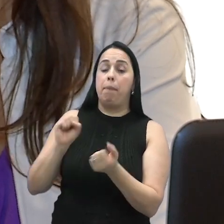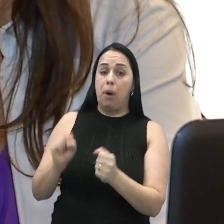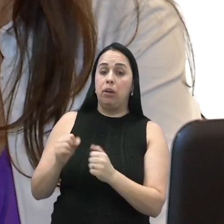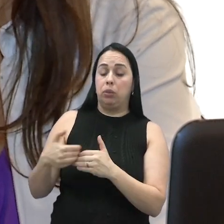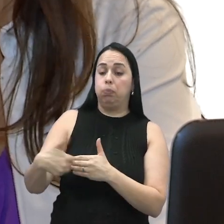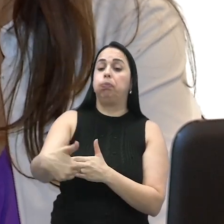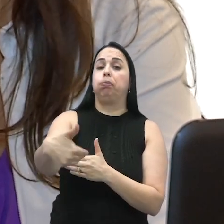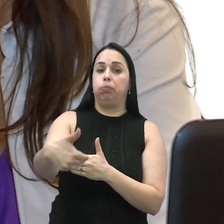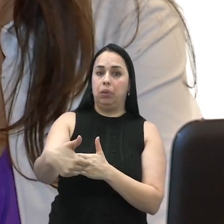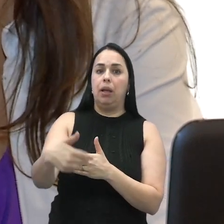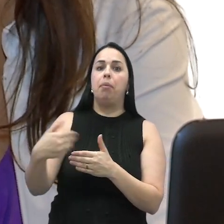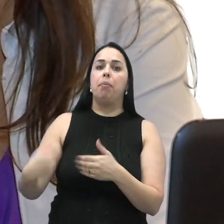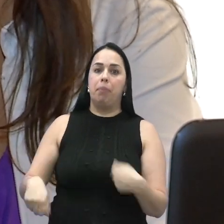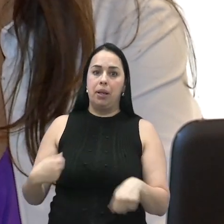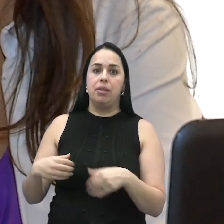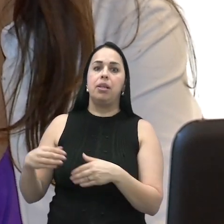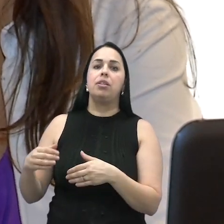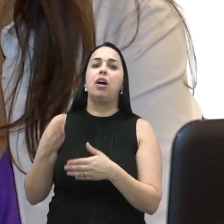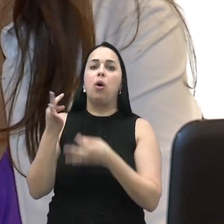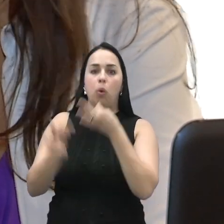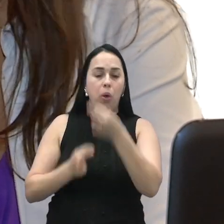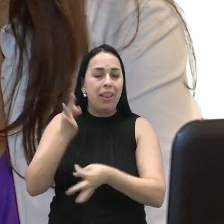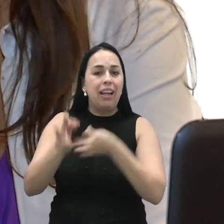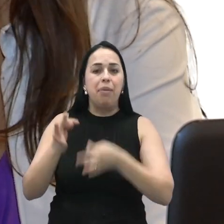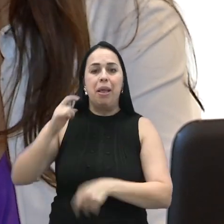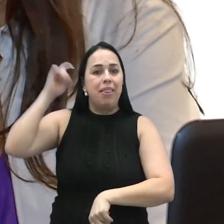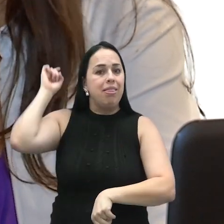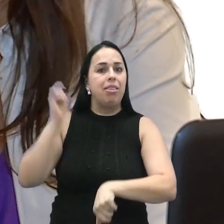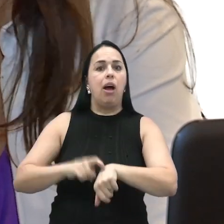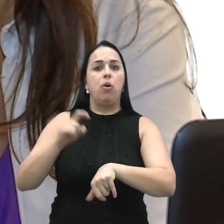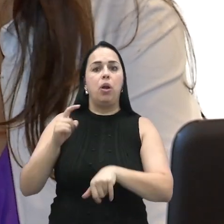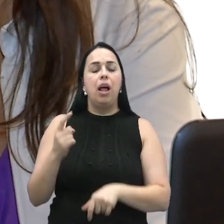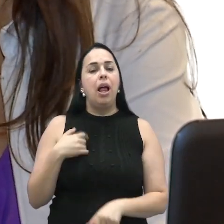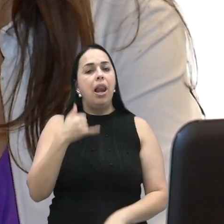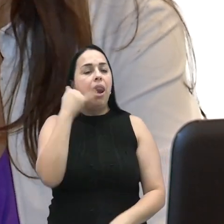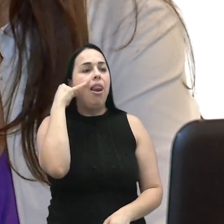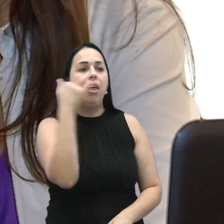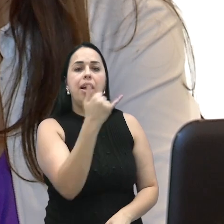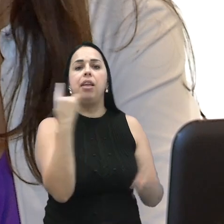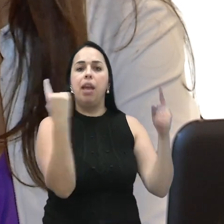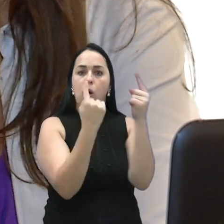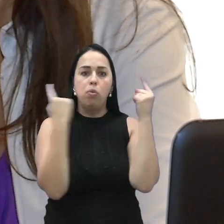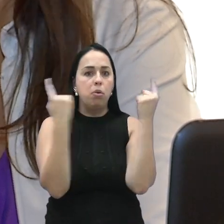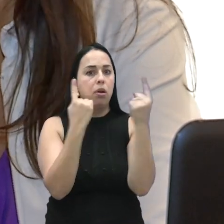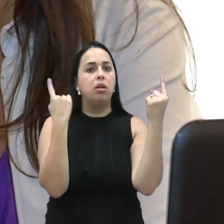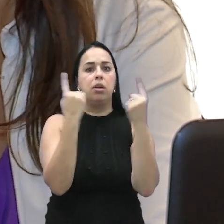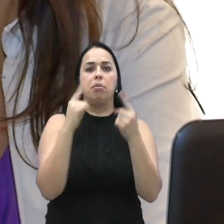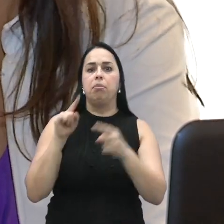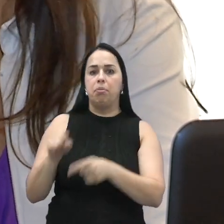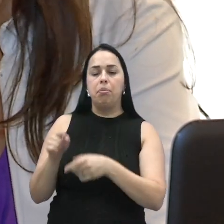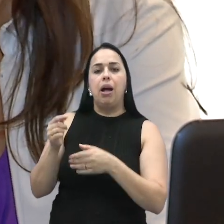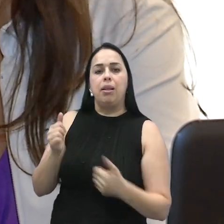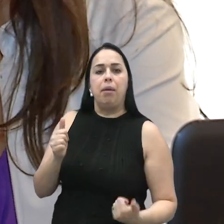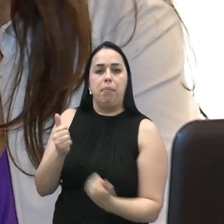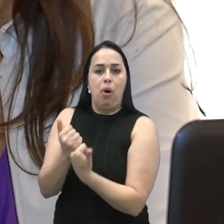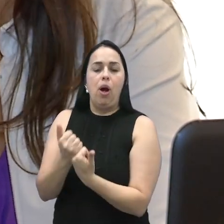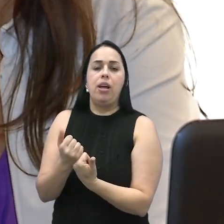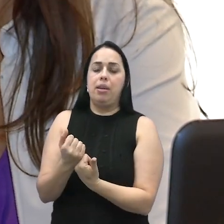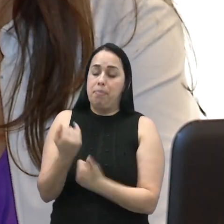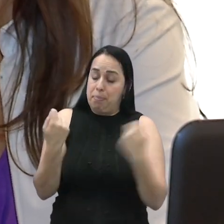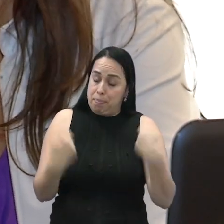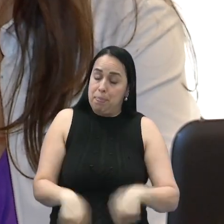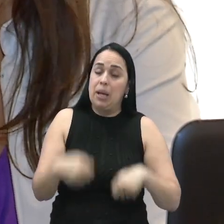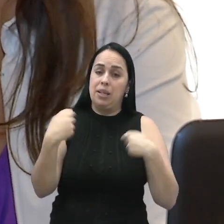pode perdurar mais tempo e é necessário tratamento imediato, acionar o serviço de emergência para que a pessoa receba o